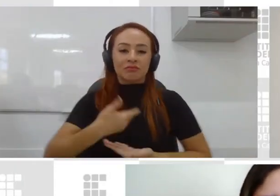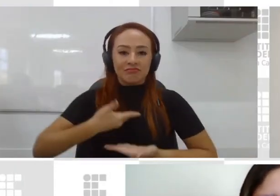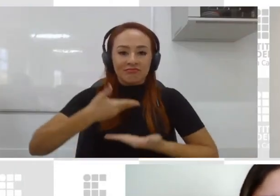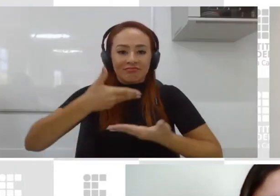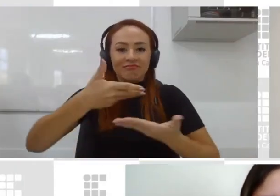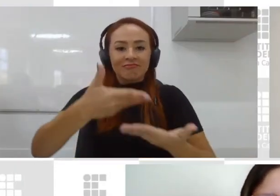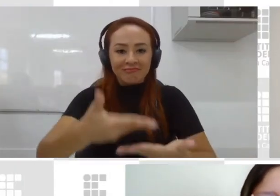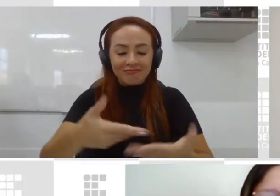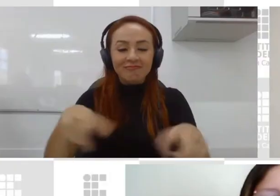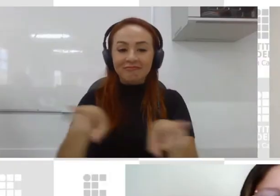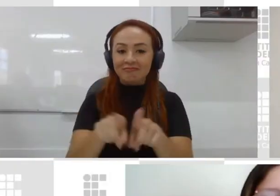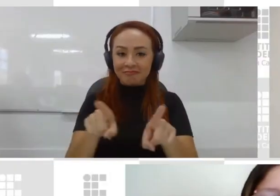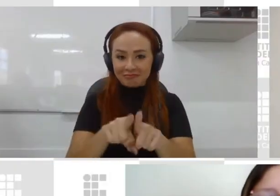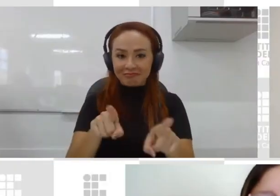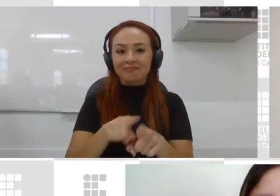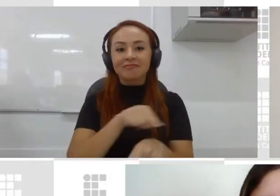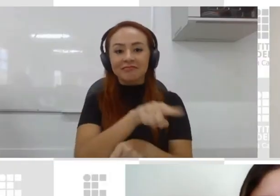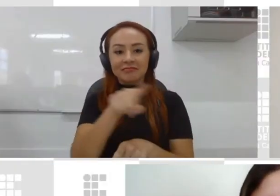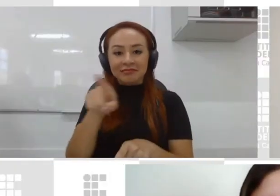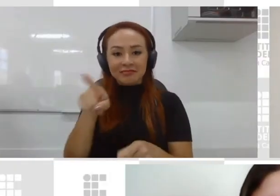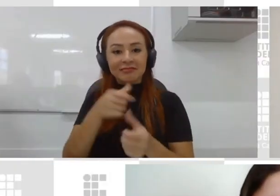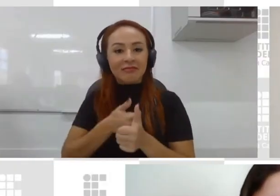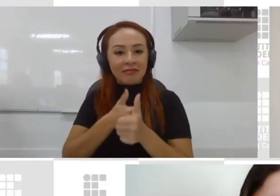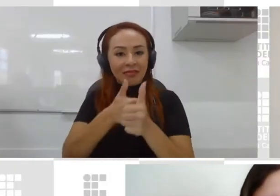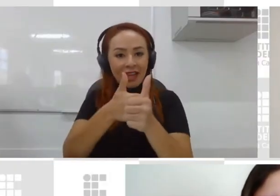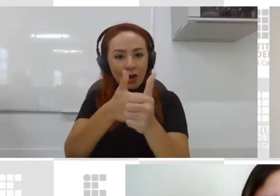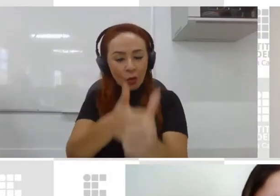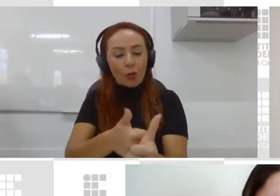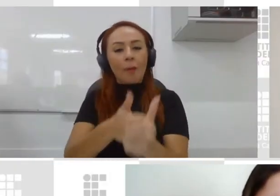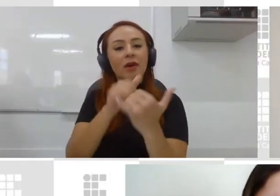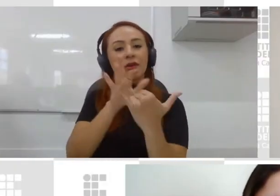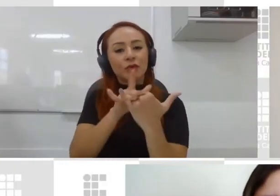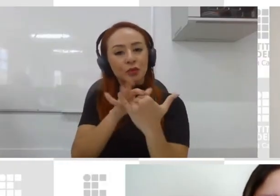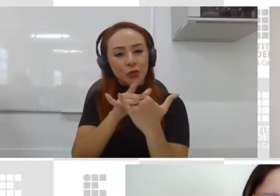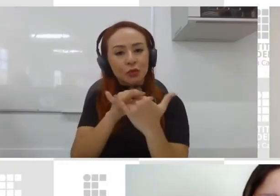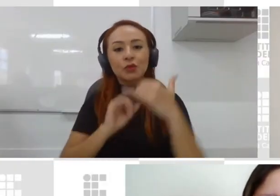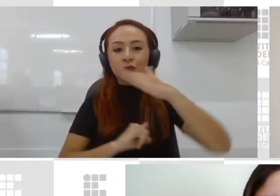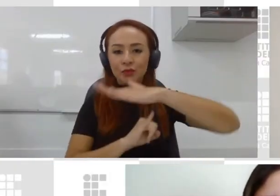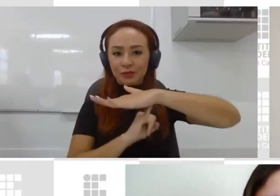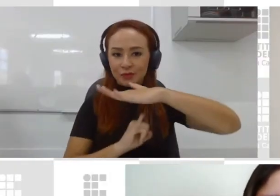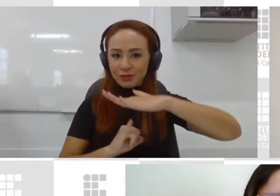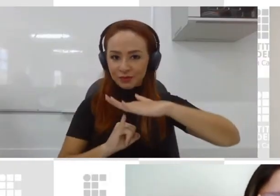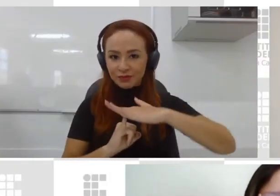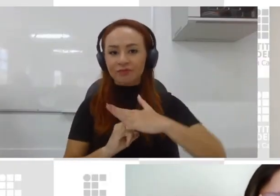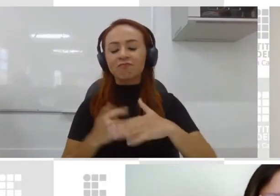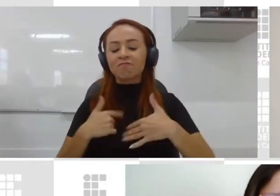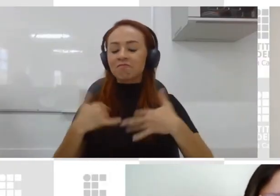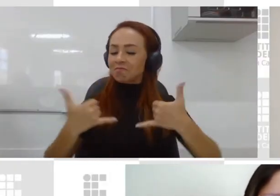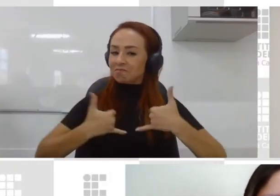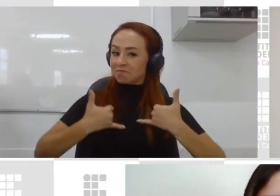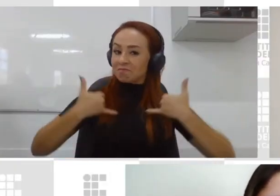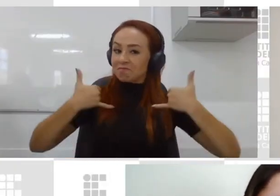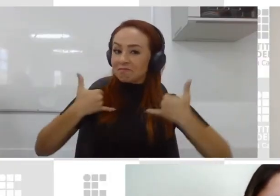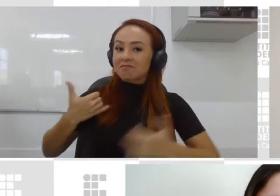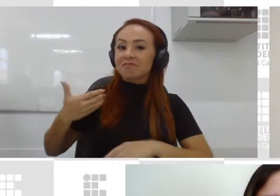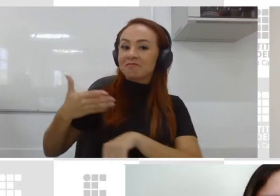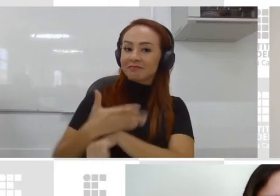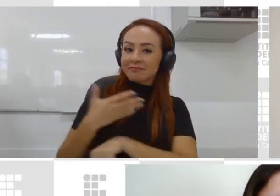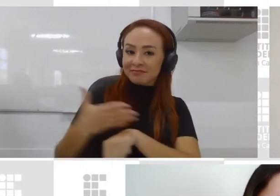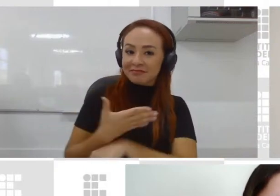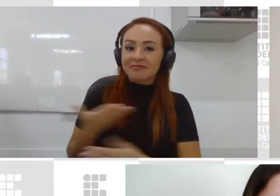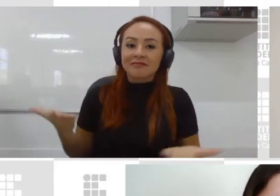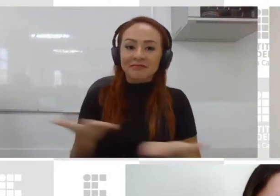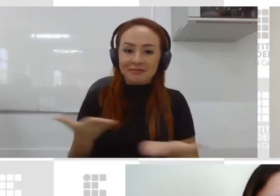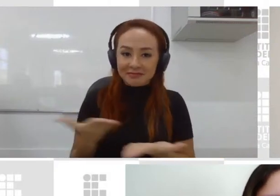aqui, é uma honra estar participando dessa formação junto com o professor, né, a convite da professora Eliane,